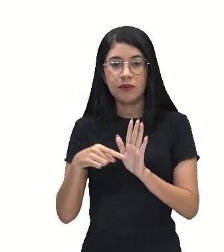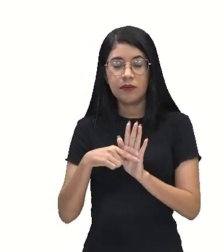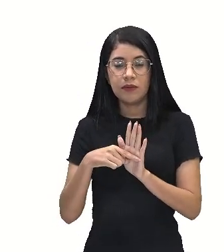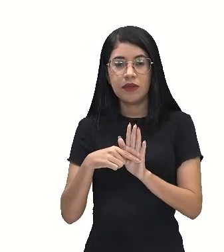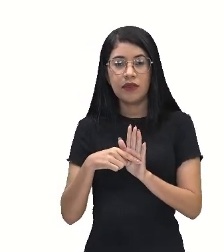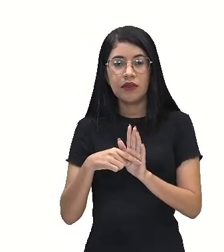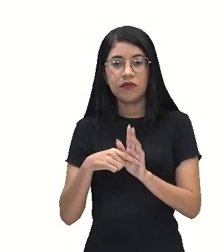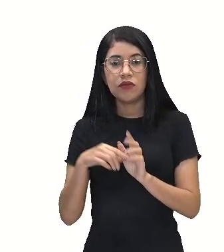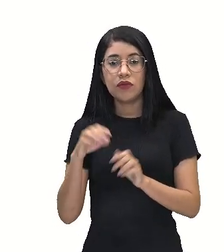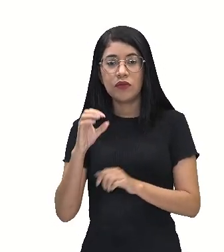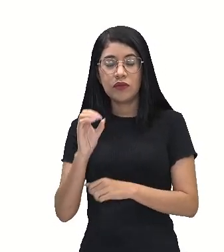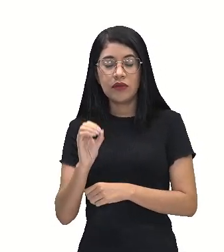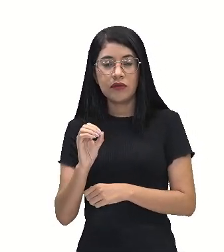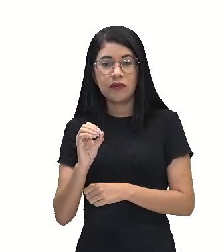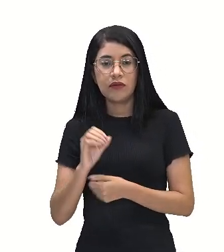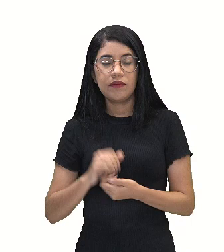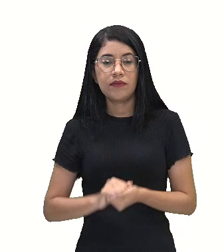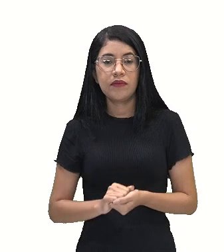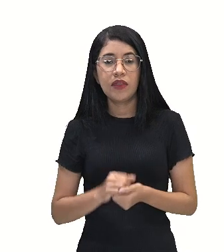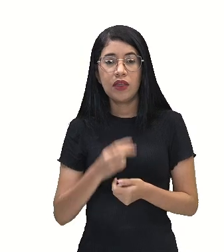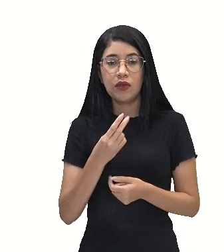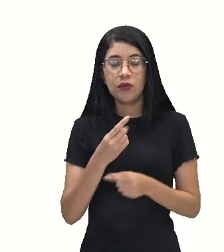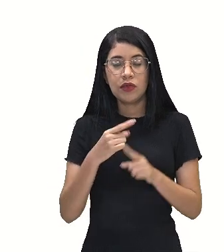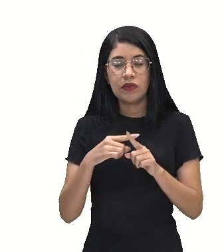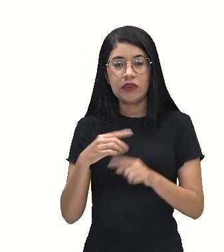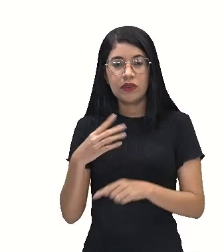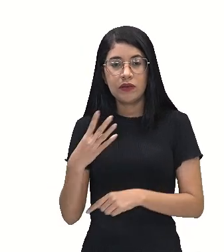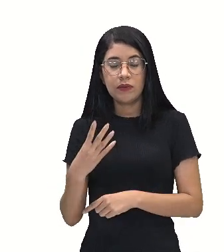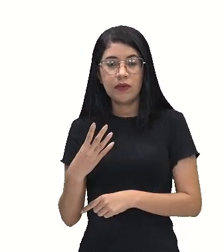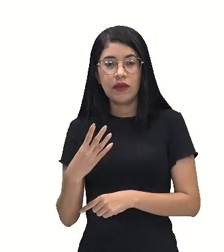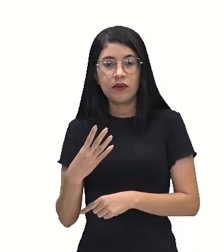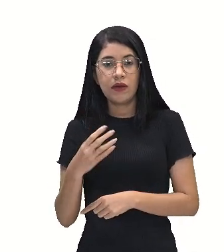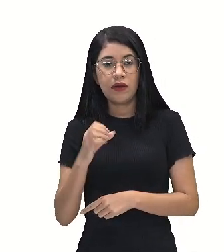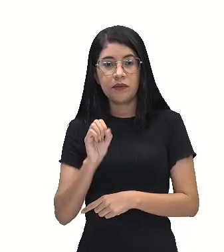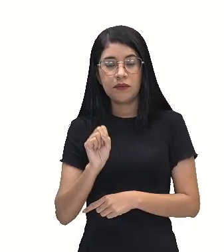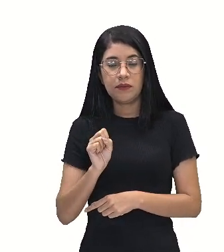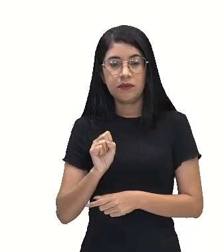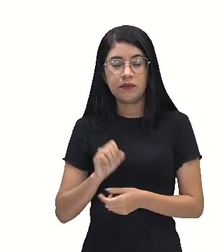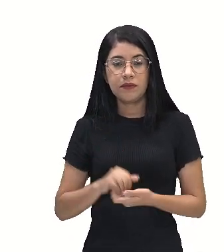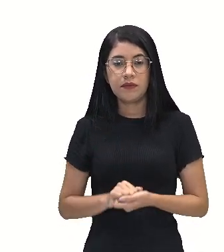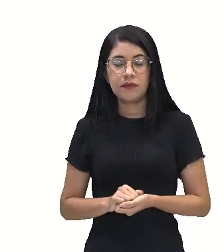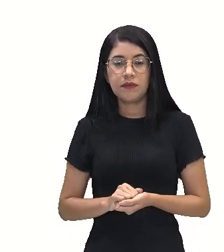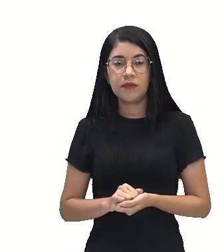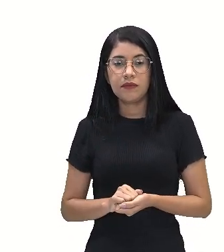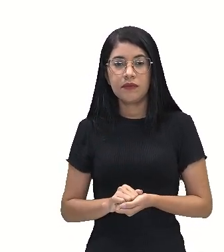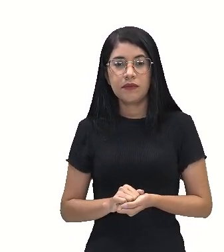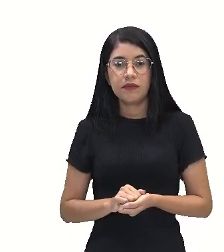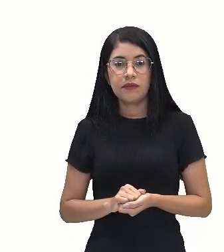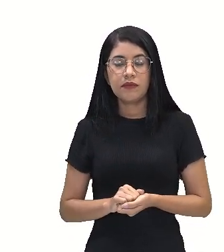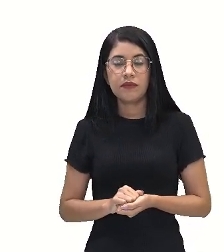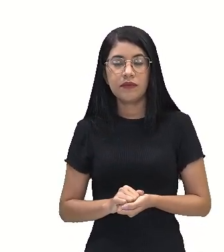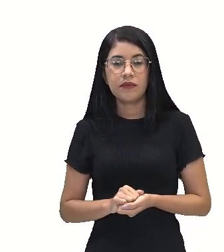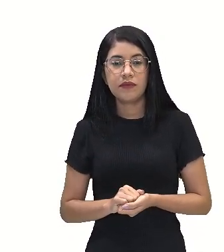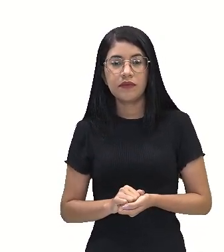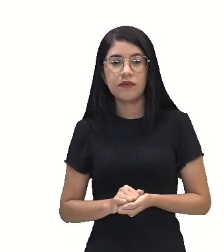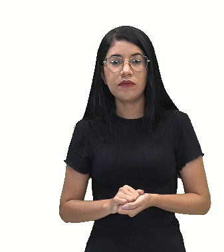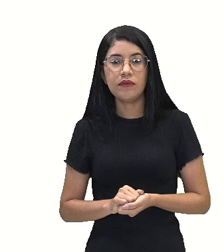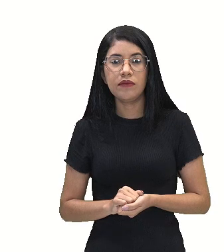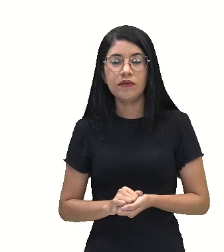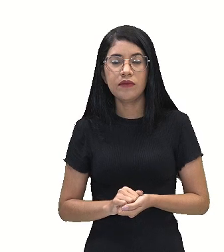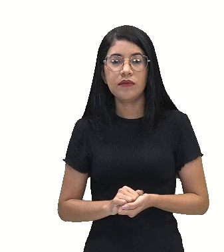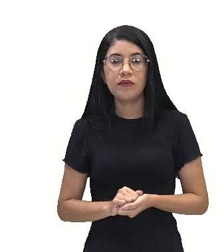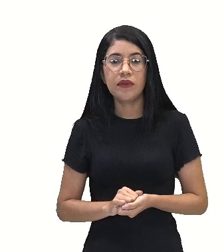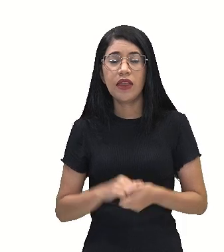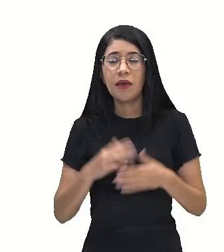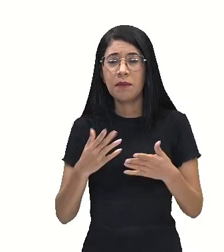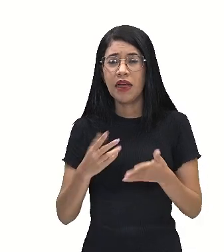0 é 0. E 2 vezes 4 é igual a 8. Ora, pessoal, não faz